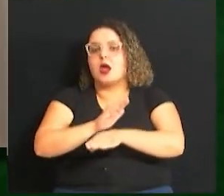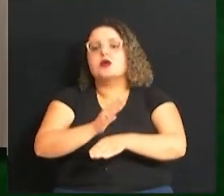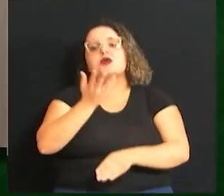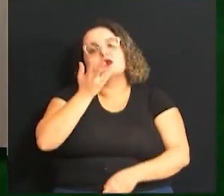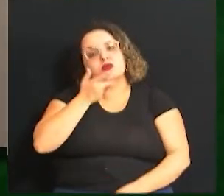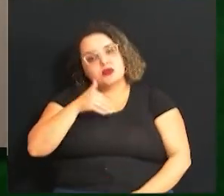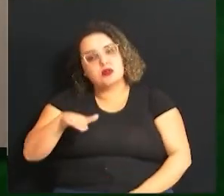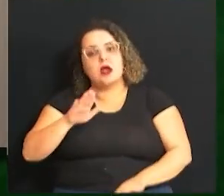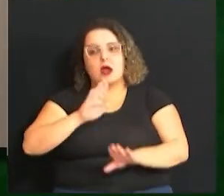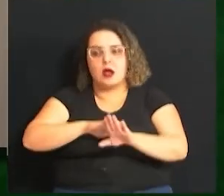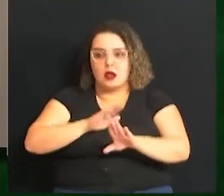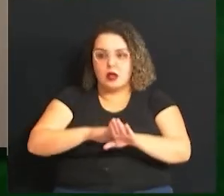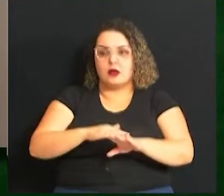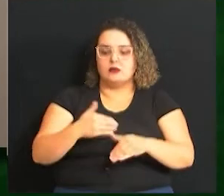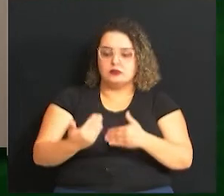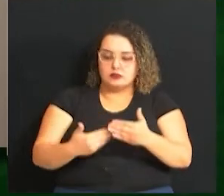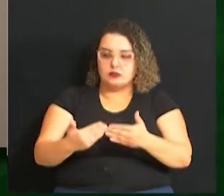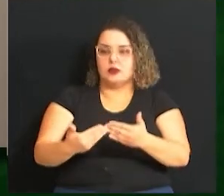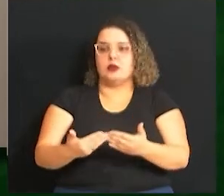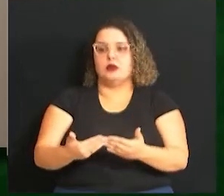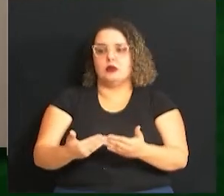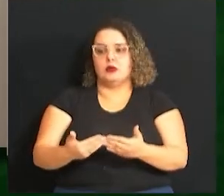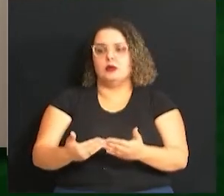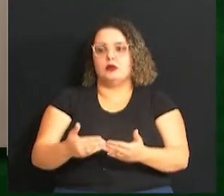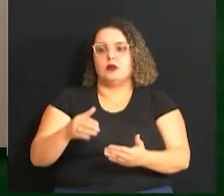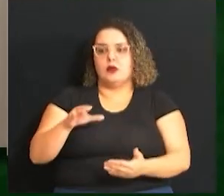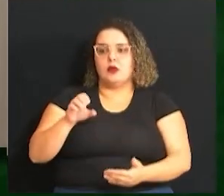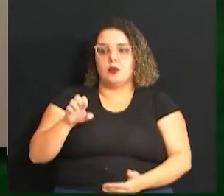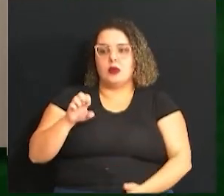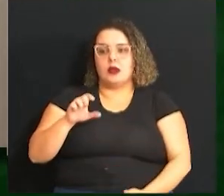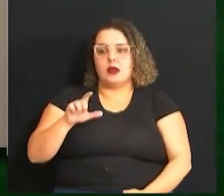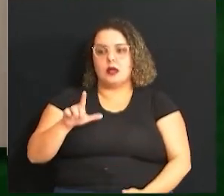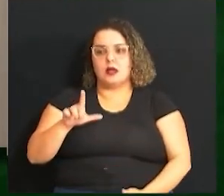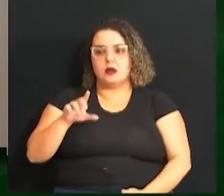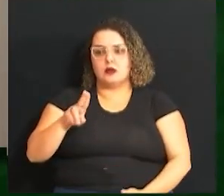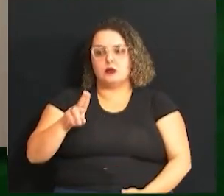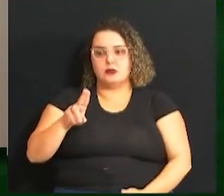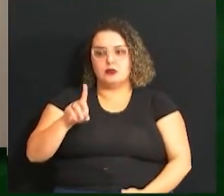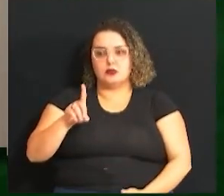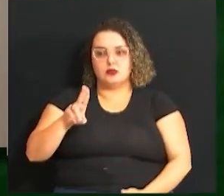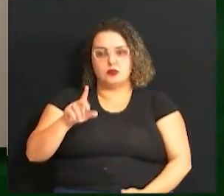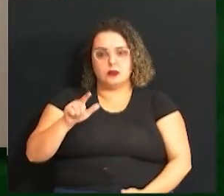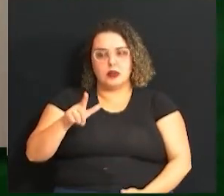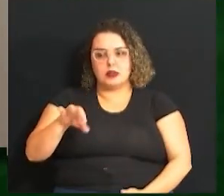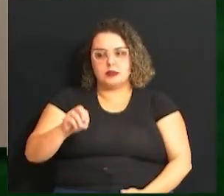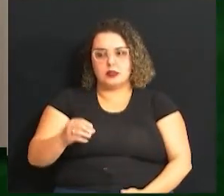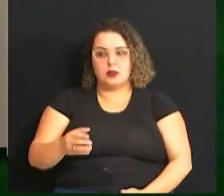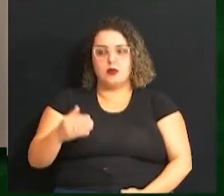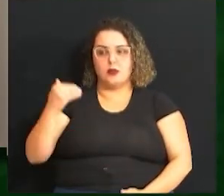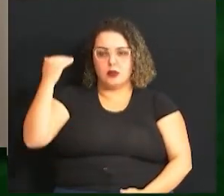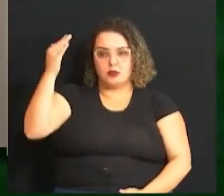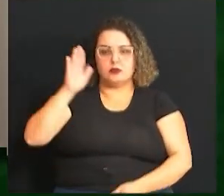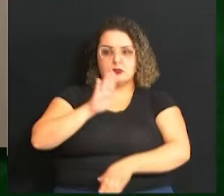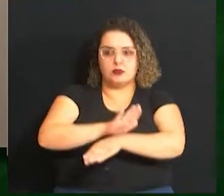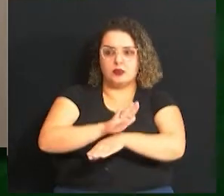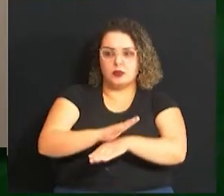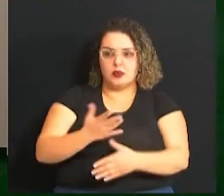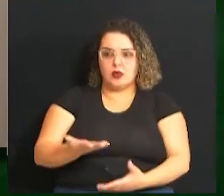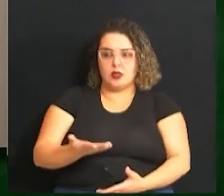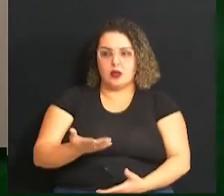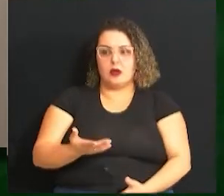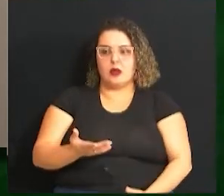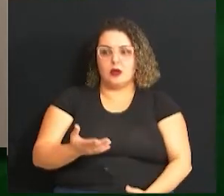Isso ajuda a criança a atuar num processo que a gente chama de corregulação, que ela vai atingir lá na frente. O adulto ajuda,